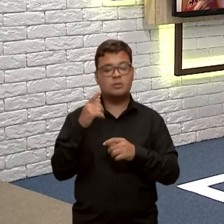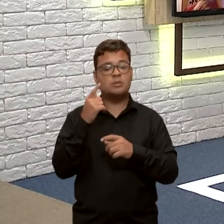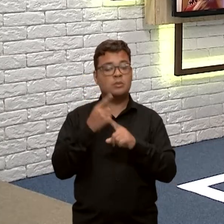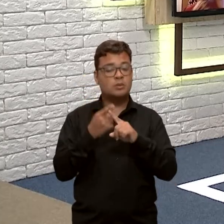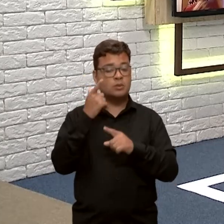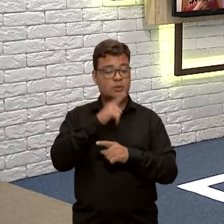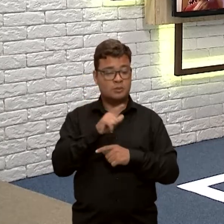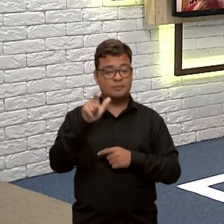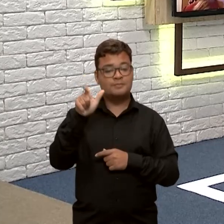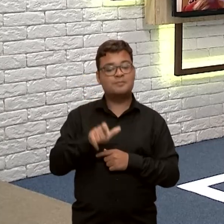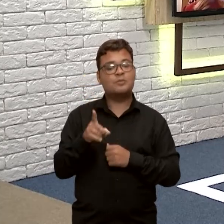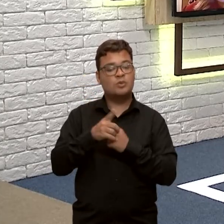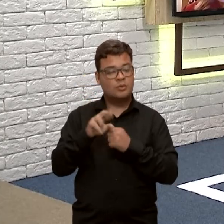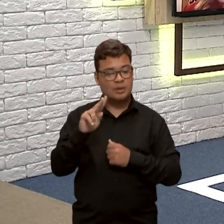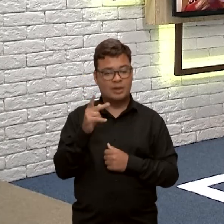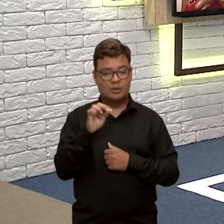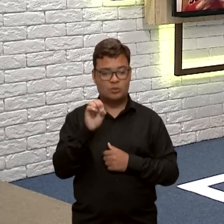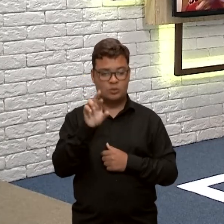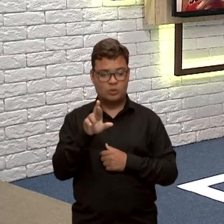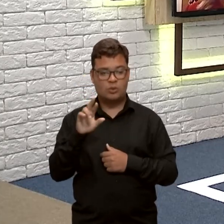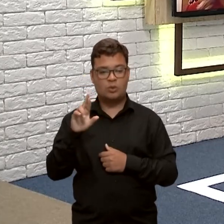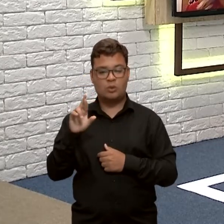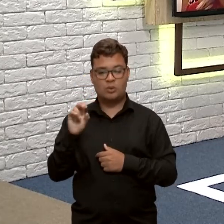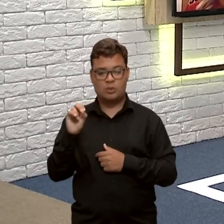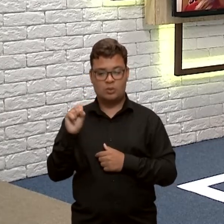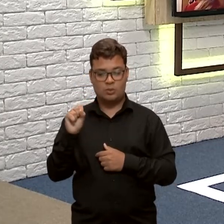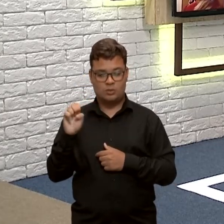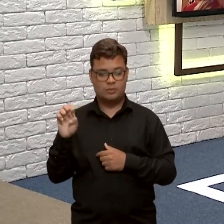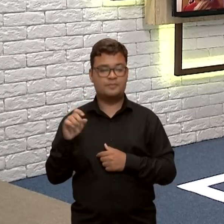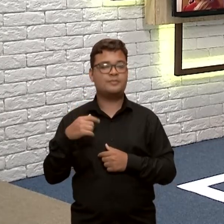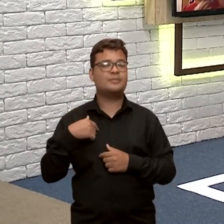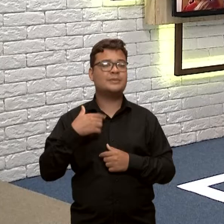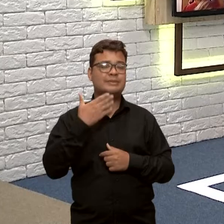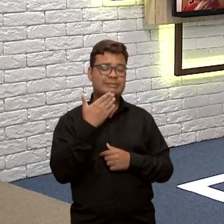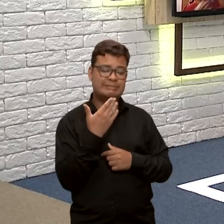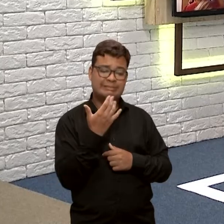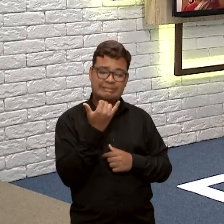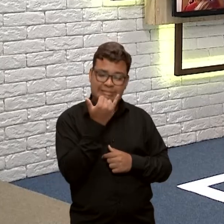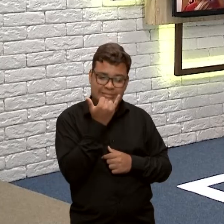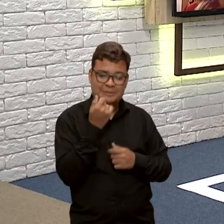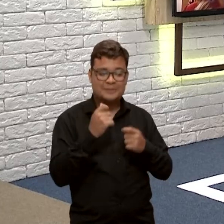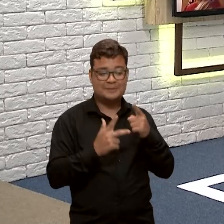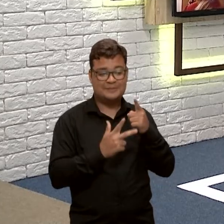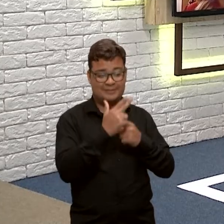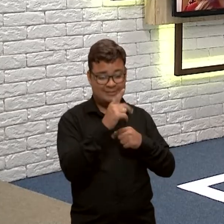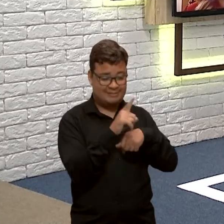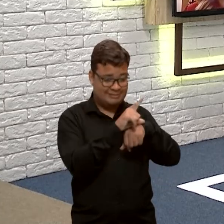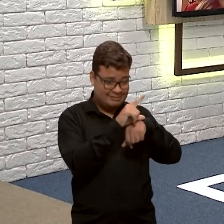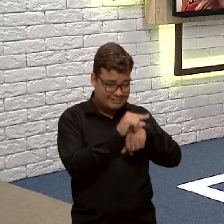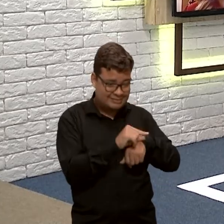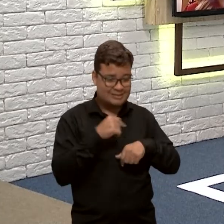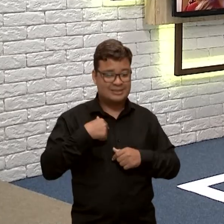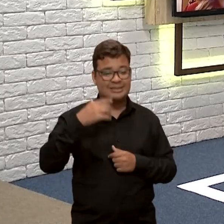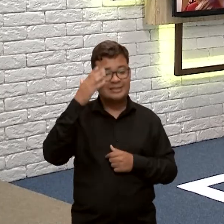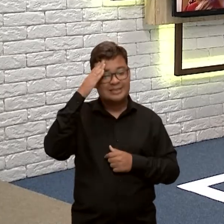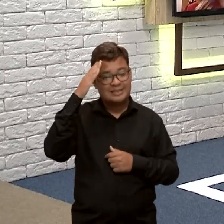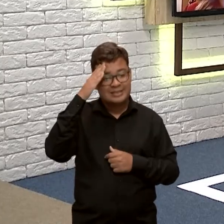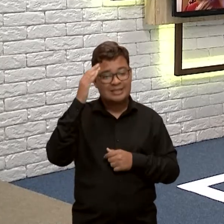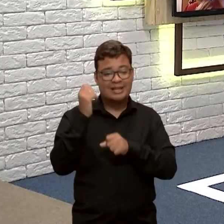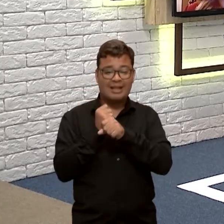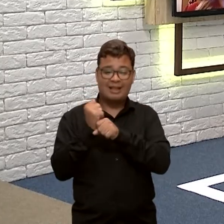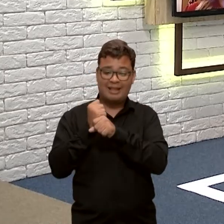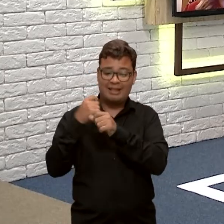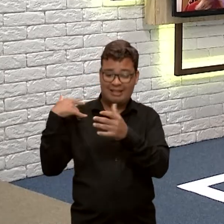Dr. Heitor Rosa, sabe? Isildinha, vou ter que te interromper, porque o nosso tempo está chegando ao fim. Eu sei que são muitos anos